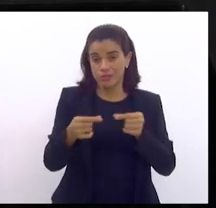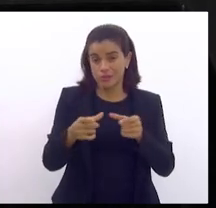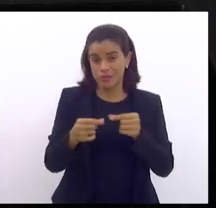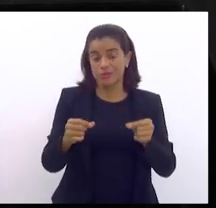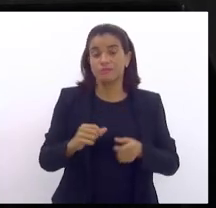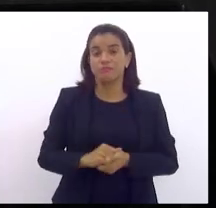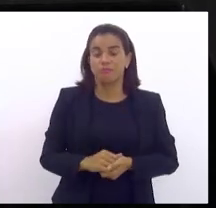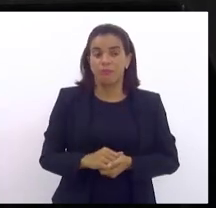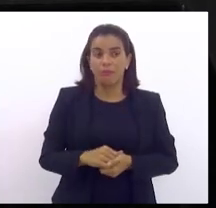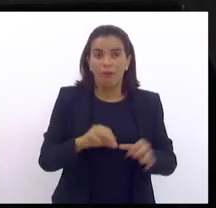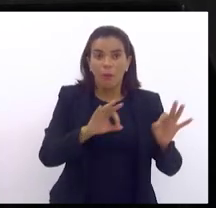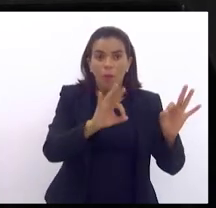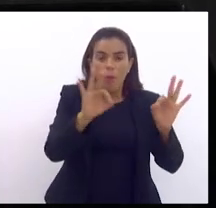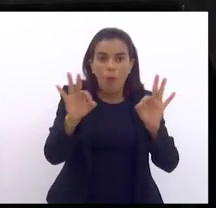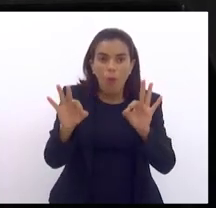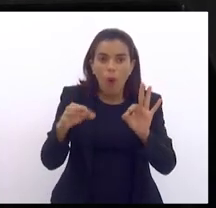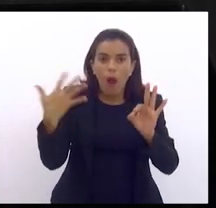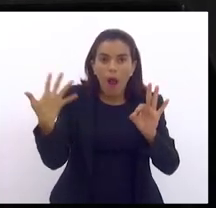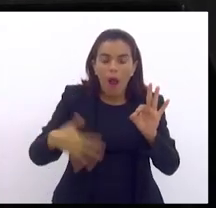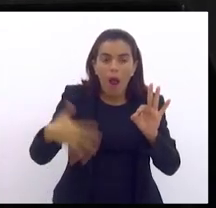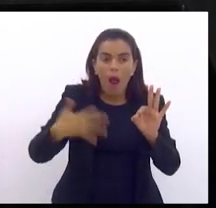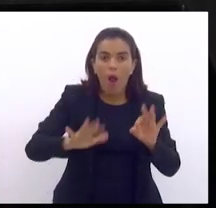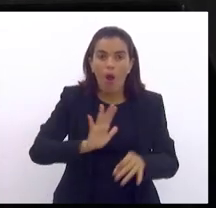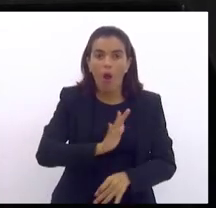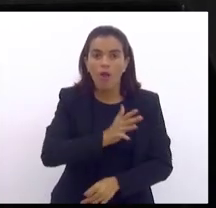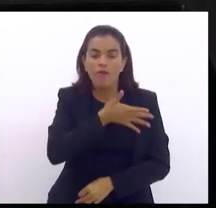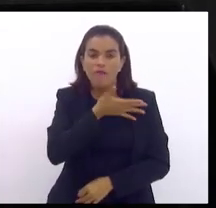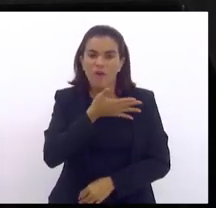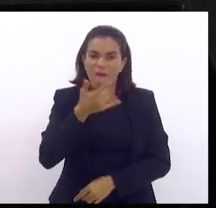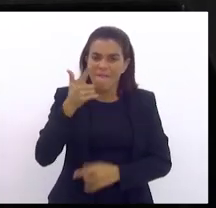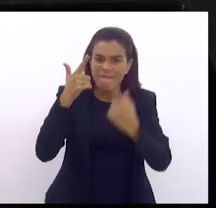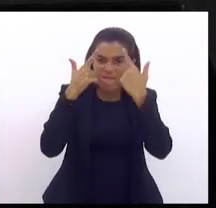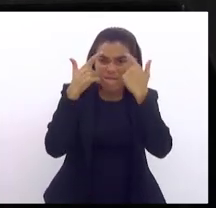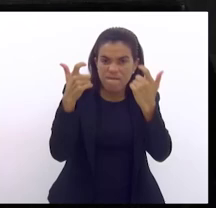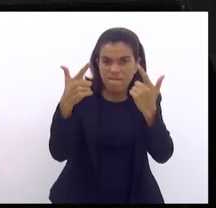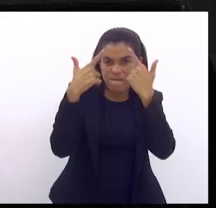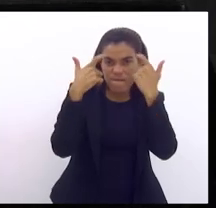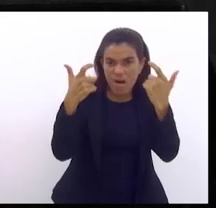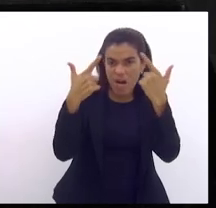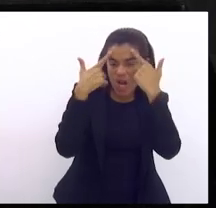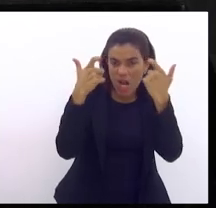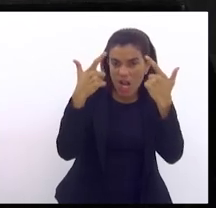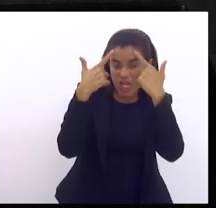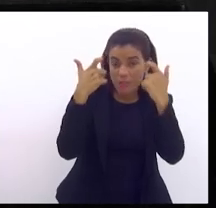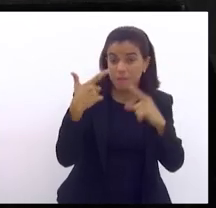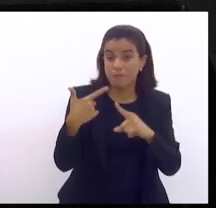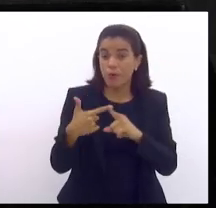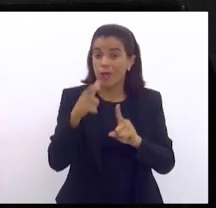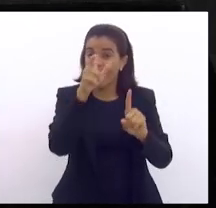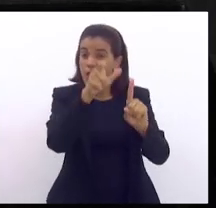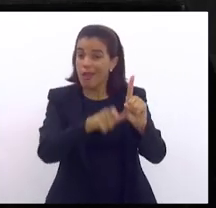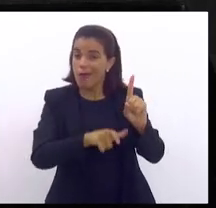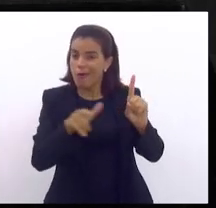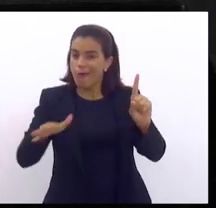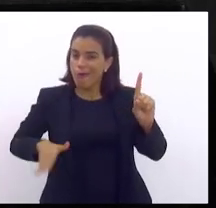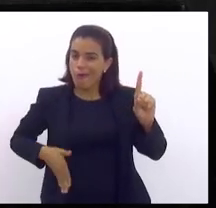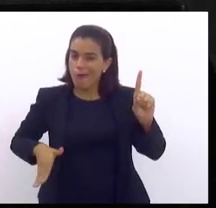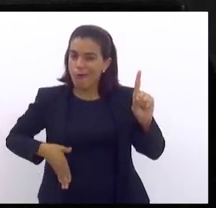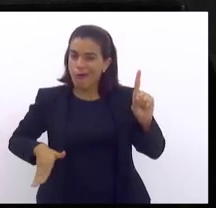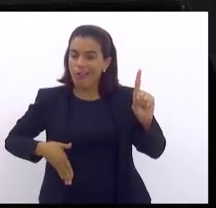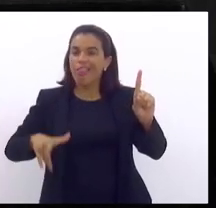cenas de horror, cenas de violência clara, porque o bandido ele tem a